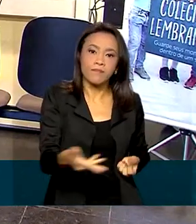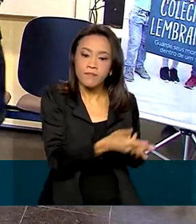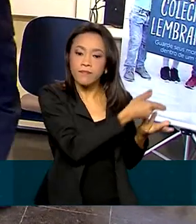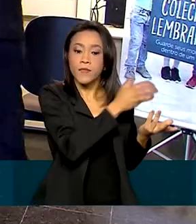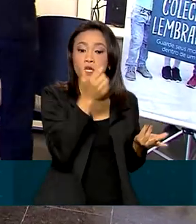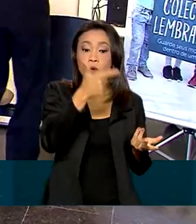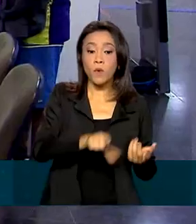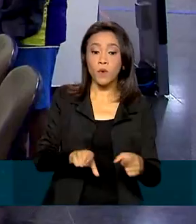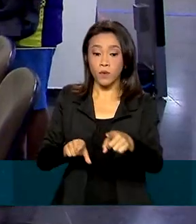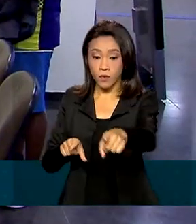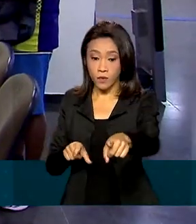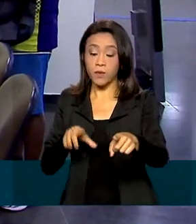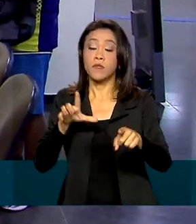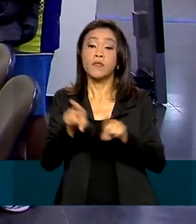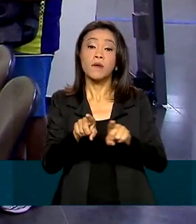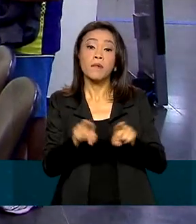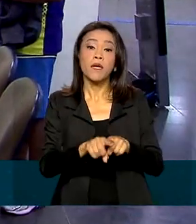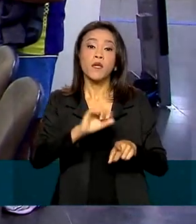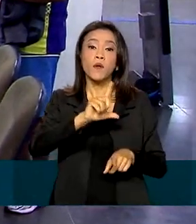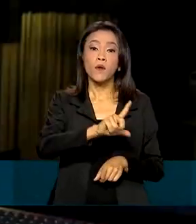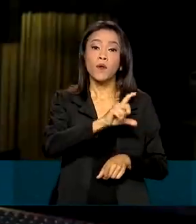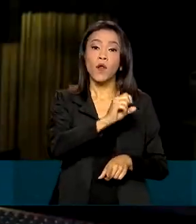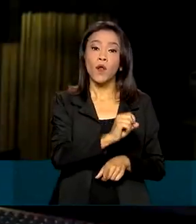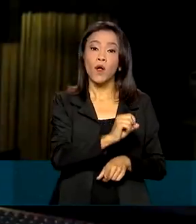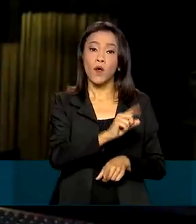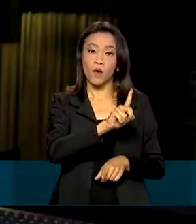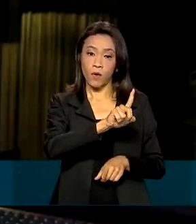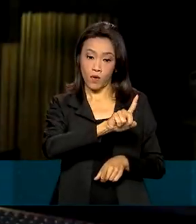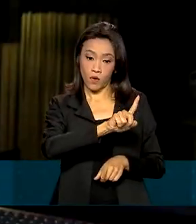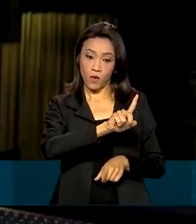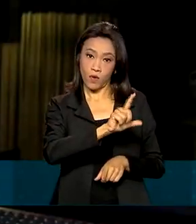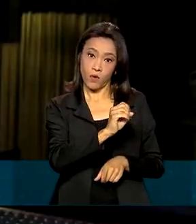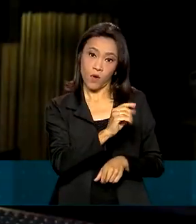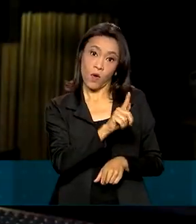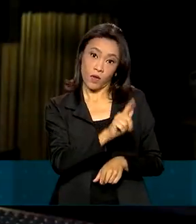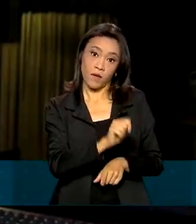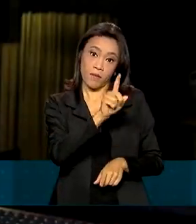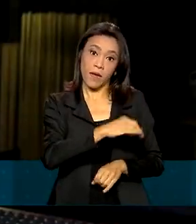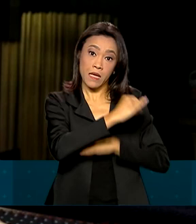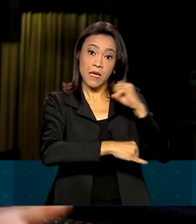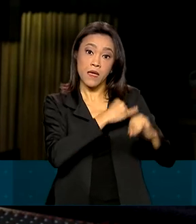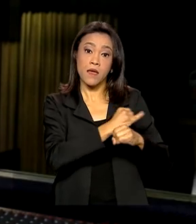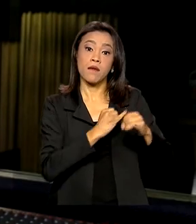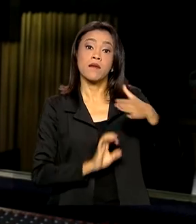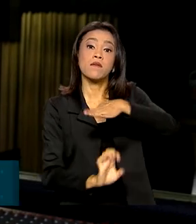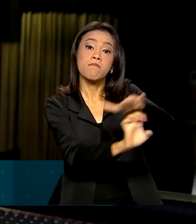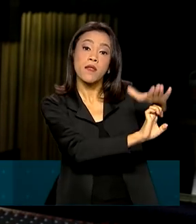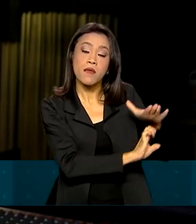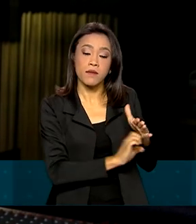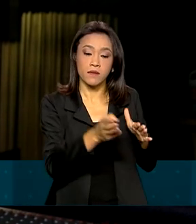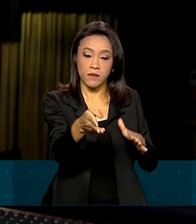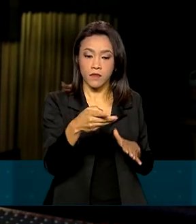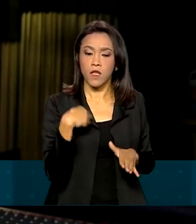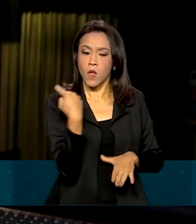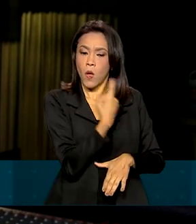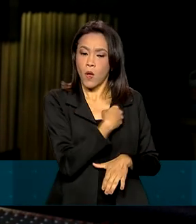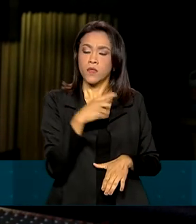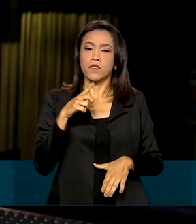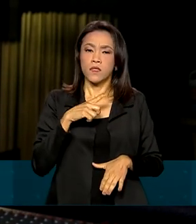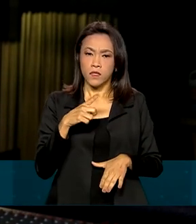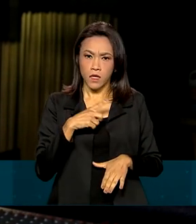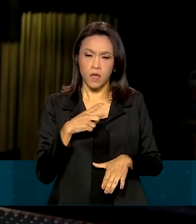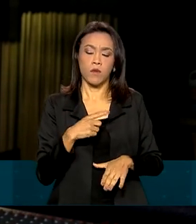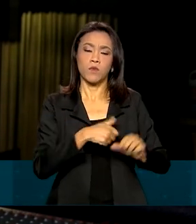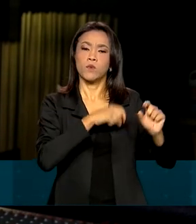Log, voltado para empresas de comércio eletrônico, como a do Ronan. A gente tem alocado nossos produtos, né, num